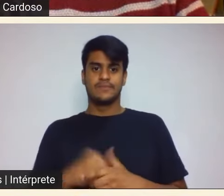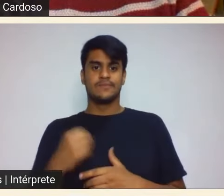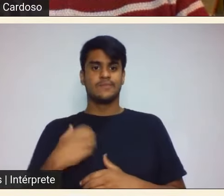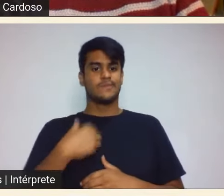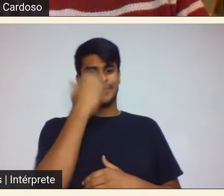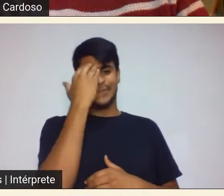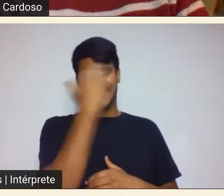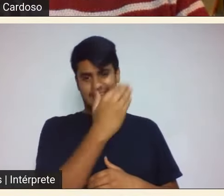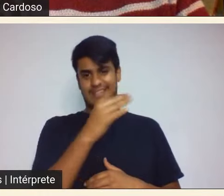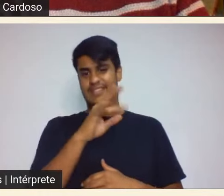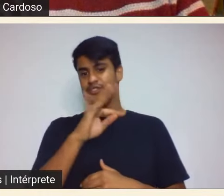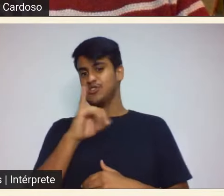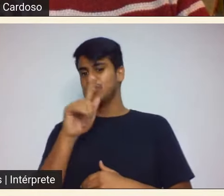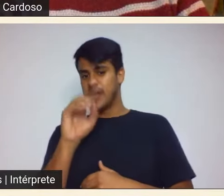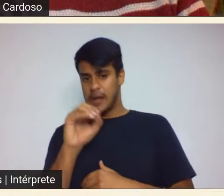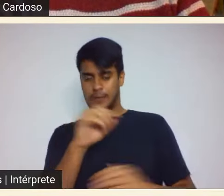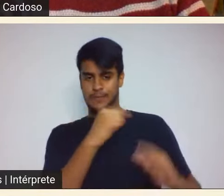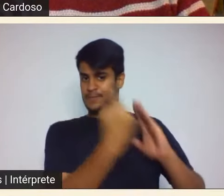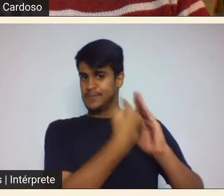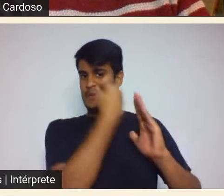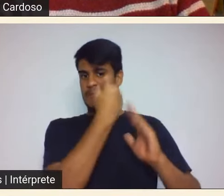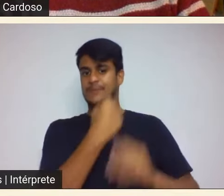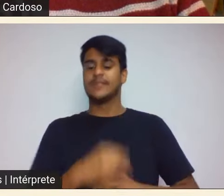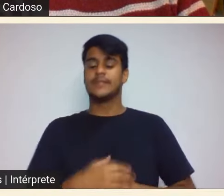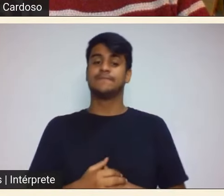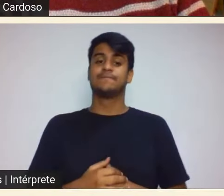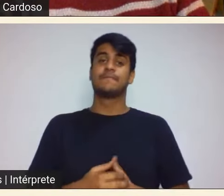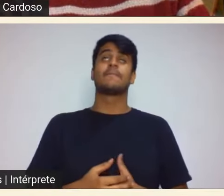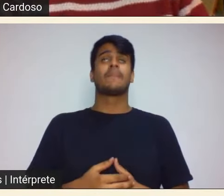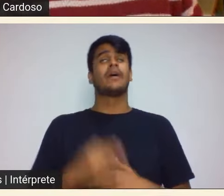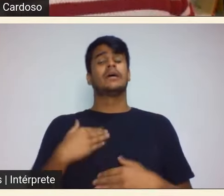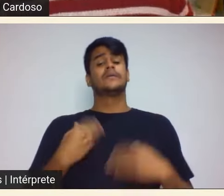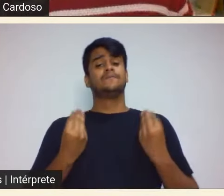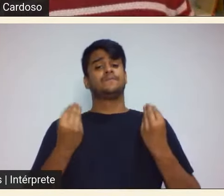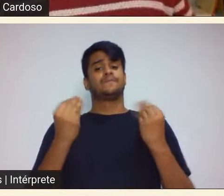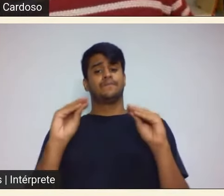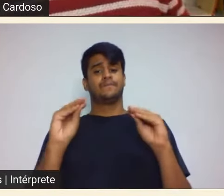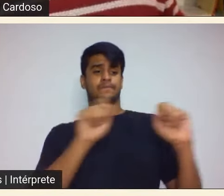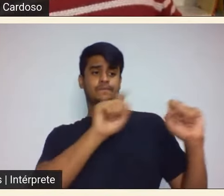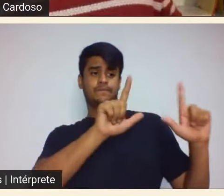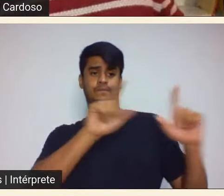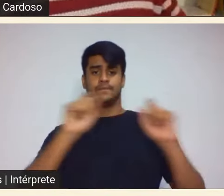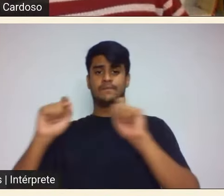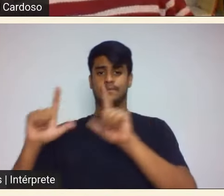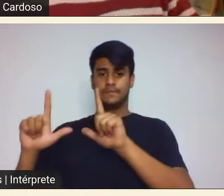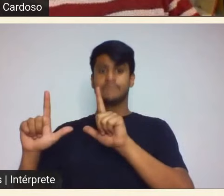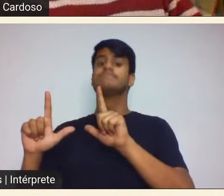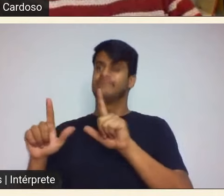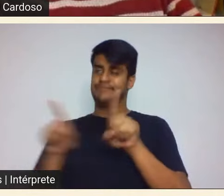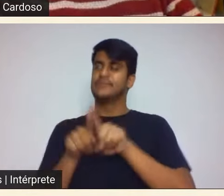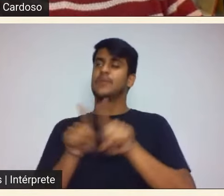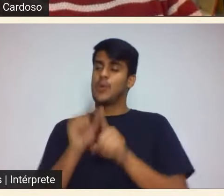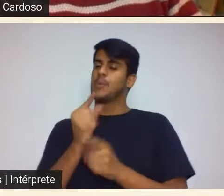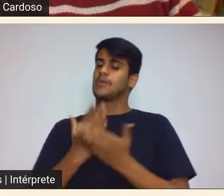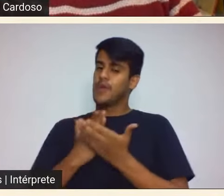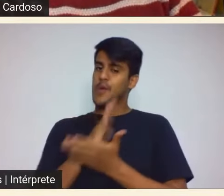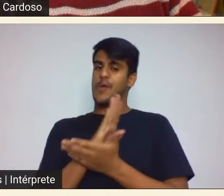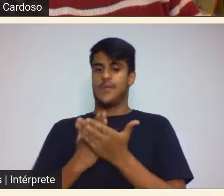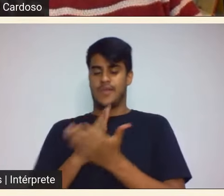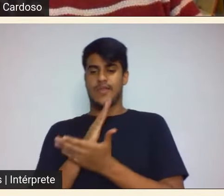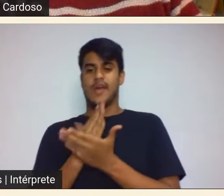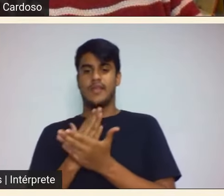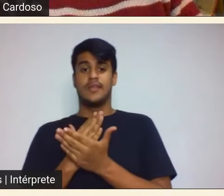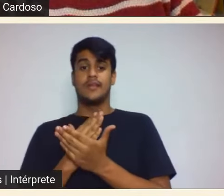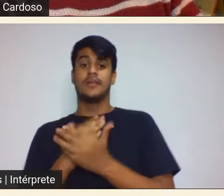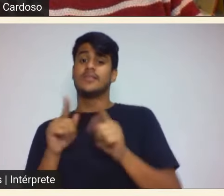Obrigada, Thiago, por essa pergunta. Eu coloquei lá achando que alguém ia ficar super incomodado. Inclusive, coloquei em